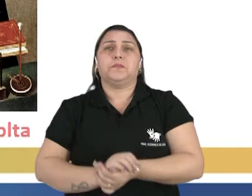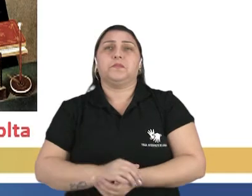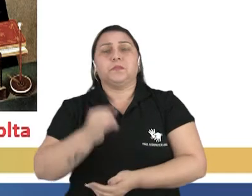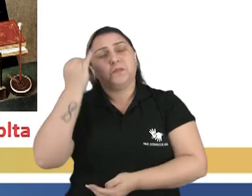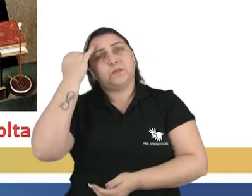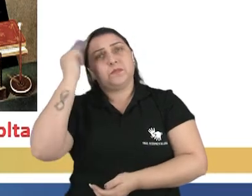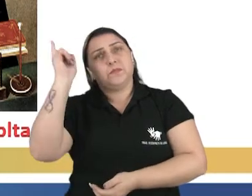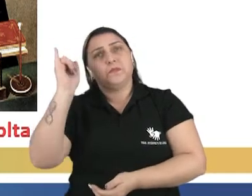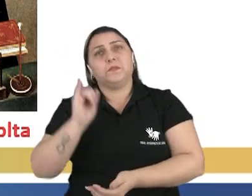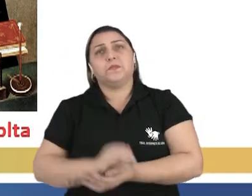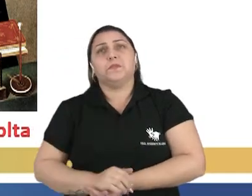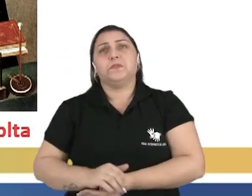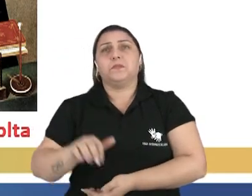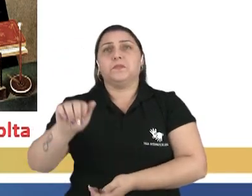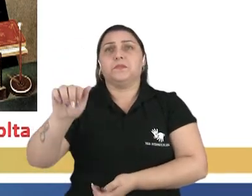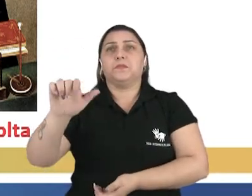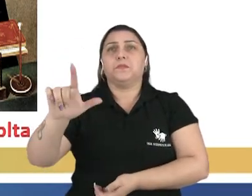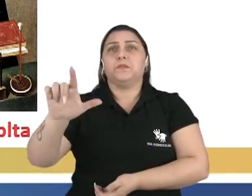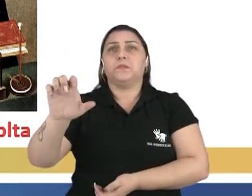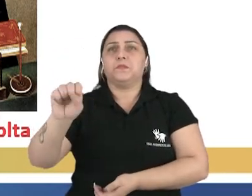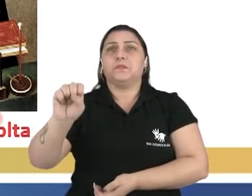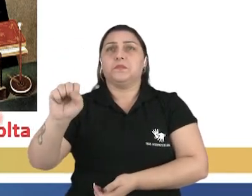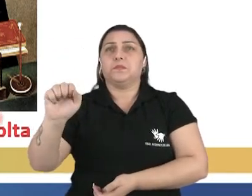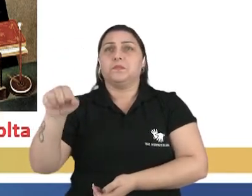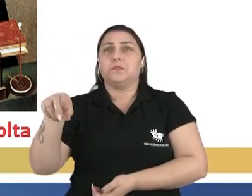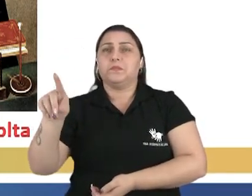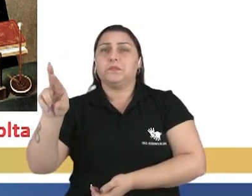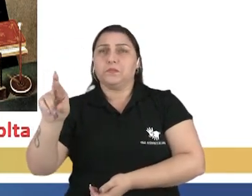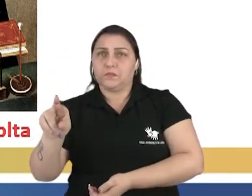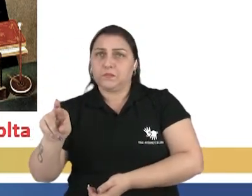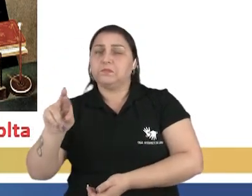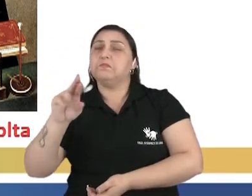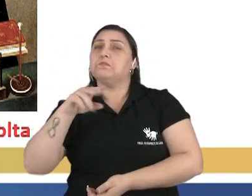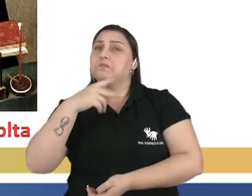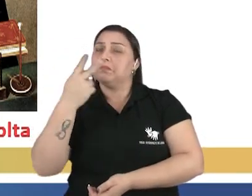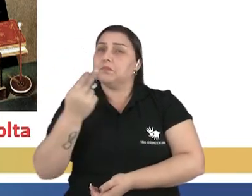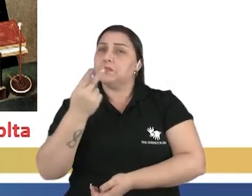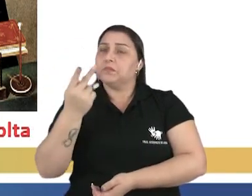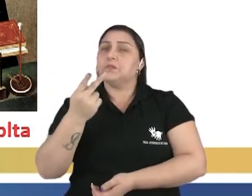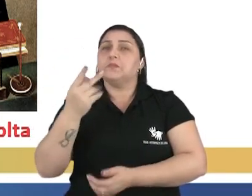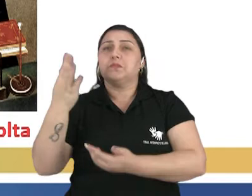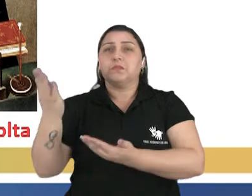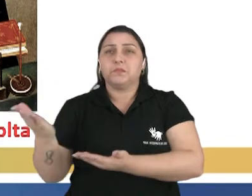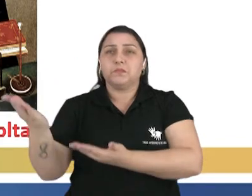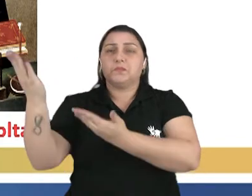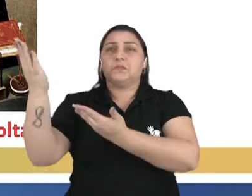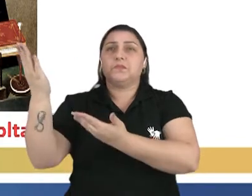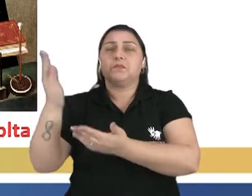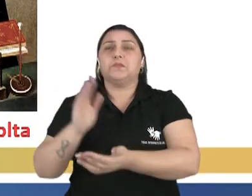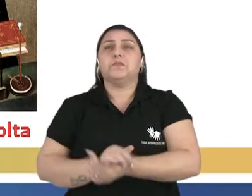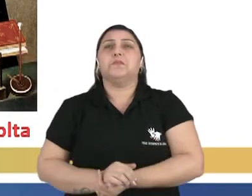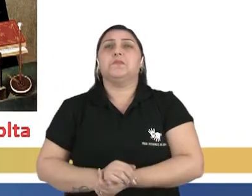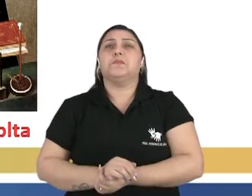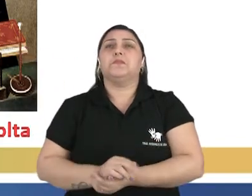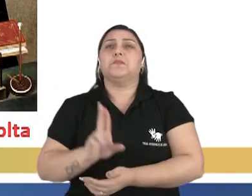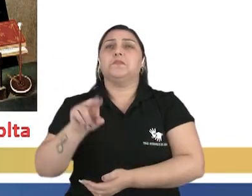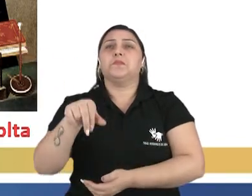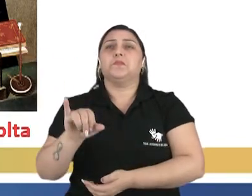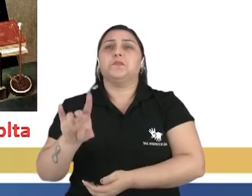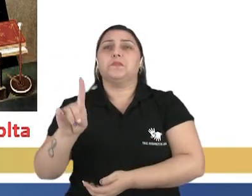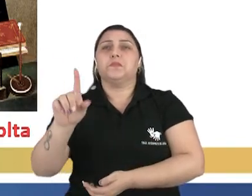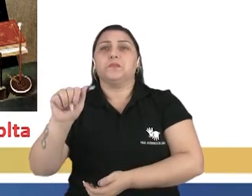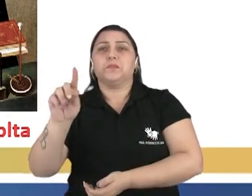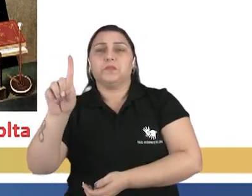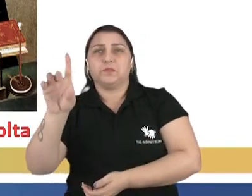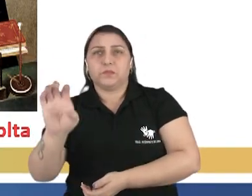inventor da pilha, que é Alessandro Volta. E em homenagem a ele, colocou-se aí como unidade de tensão o